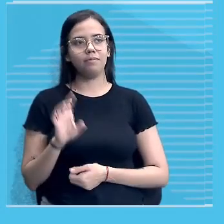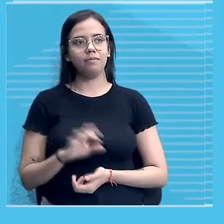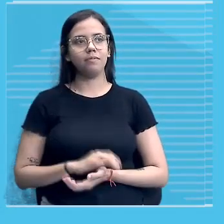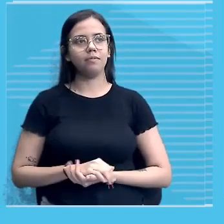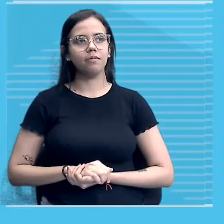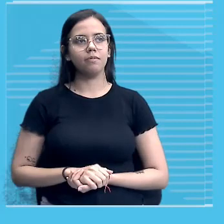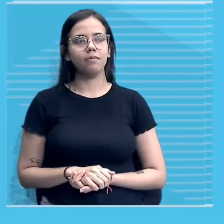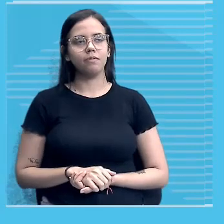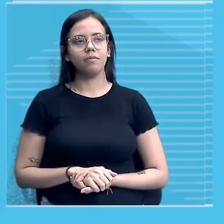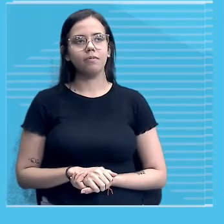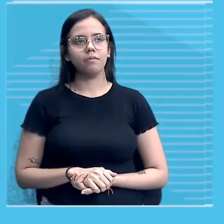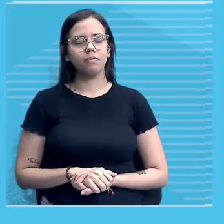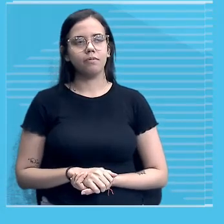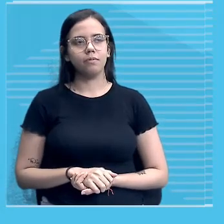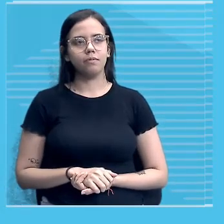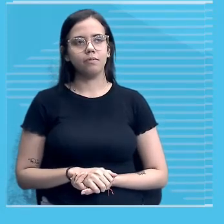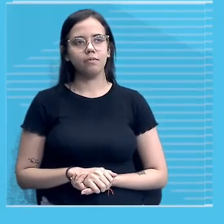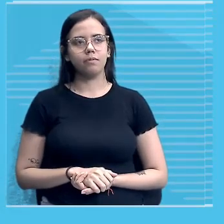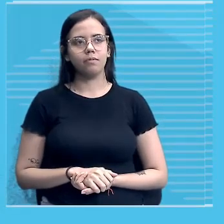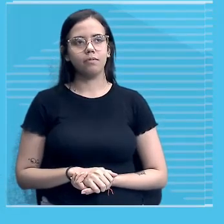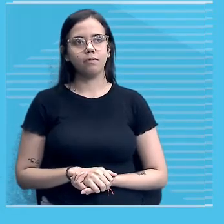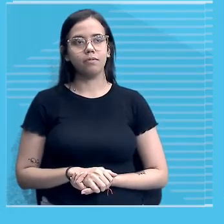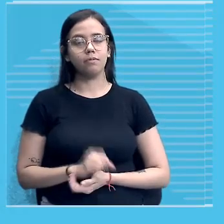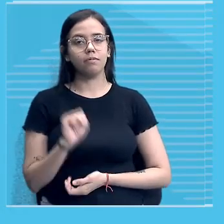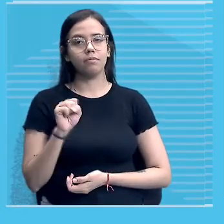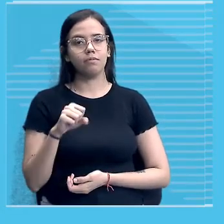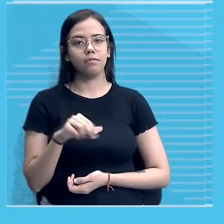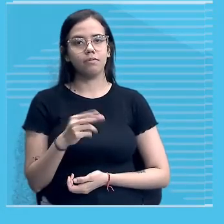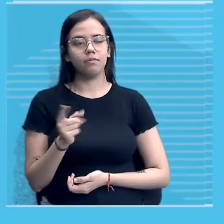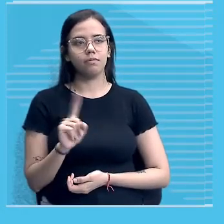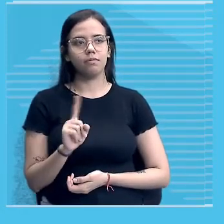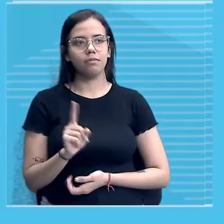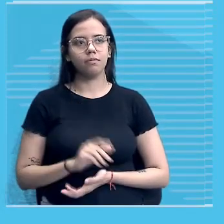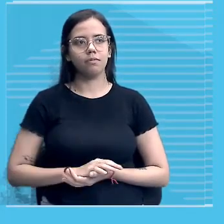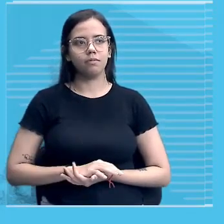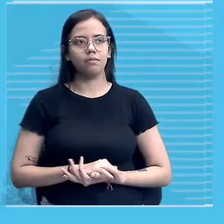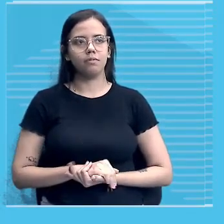é sim ou não